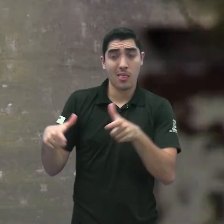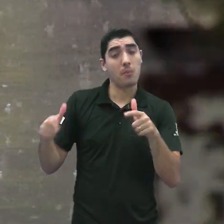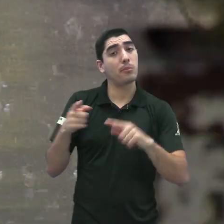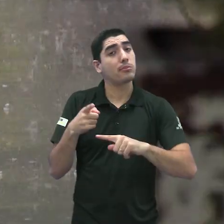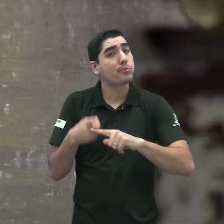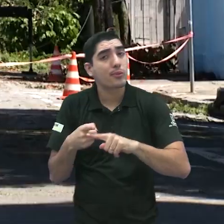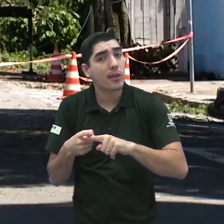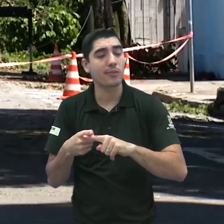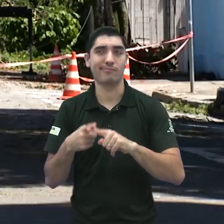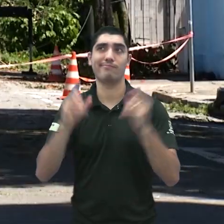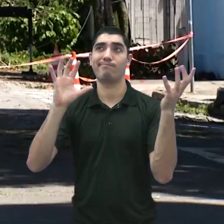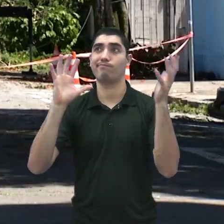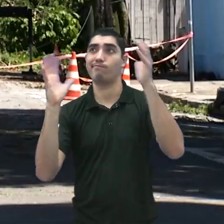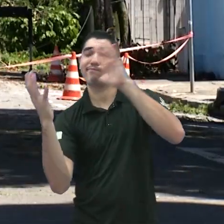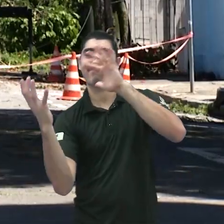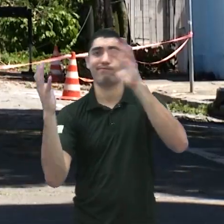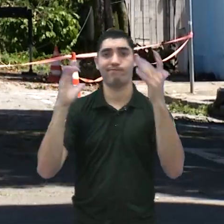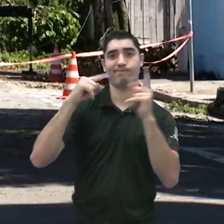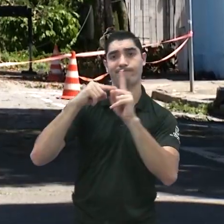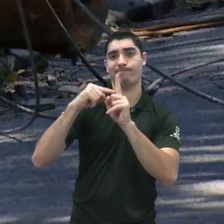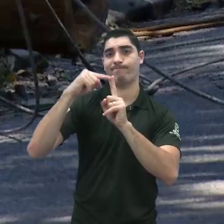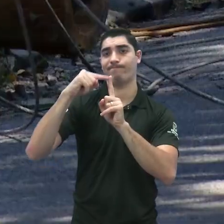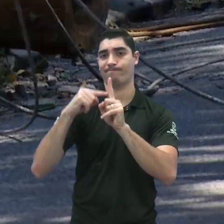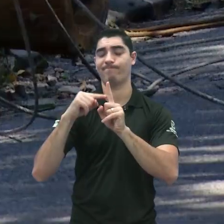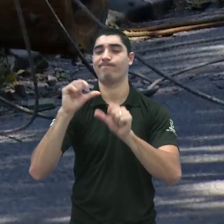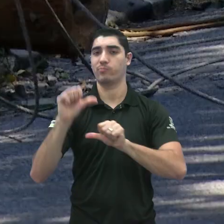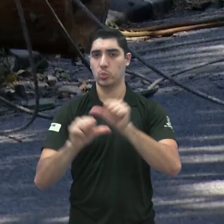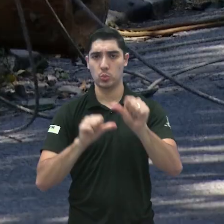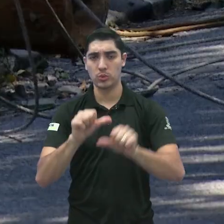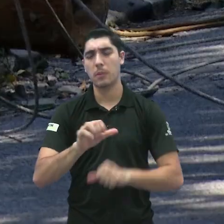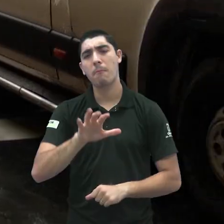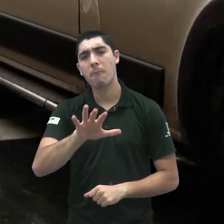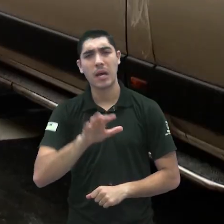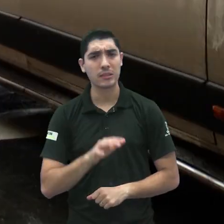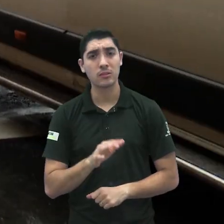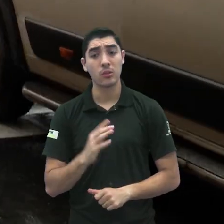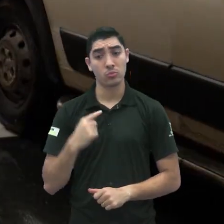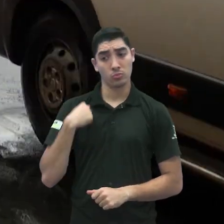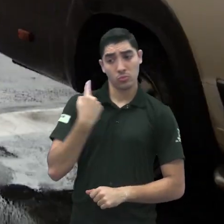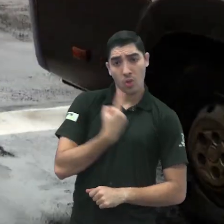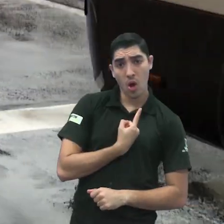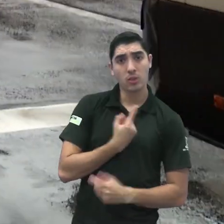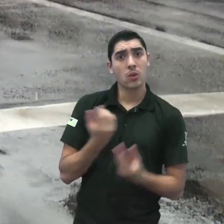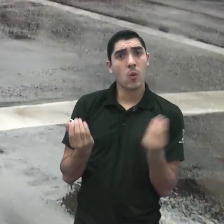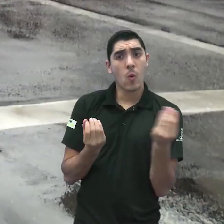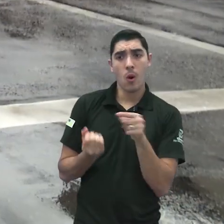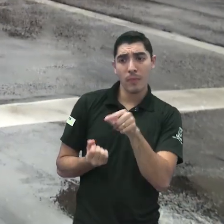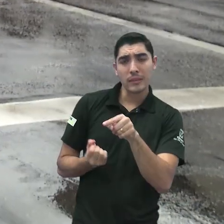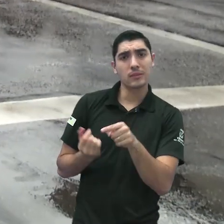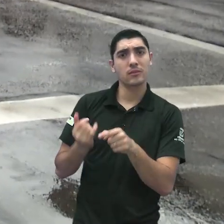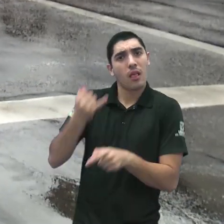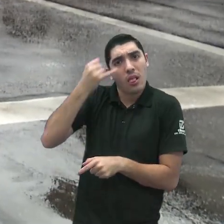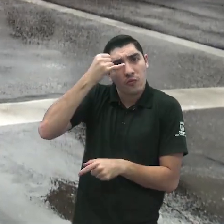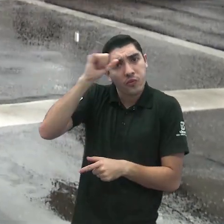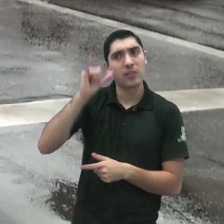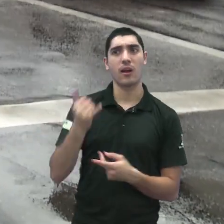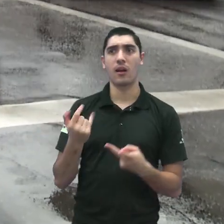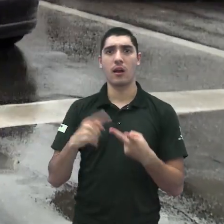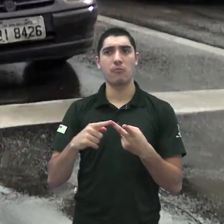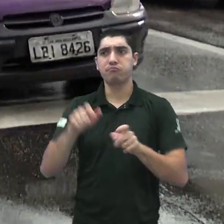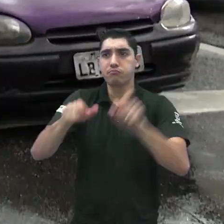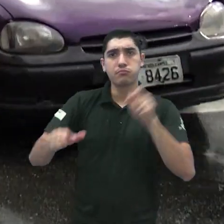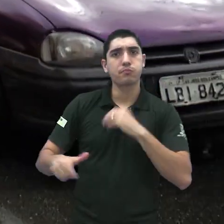mudanças climáticas. Mas a pergunta que fica é: o que nós podemos fazer para evitar desastres e perdas